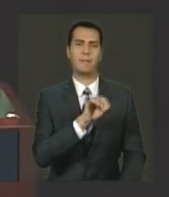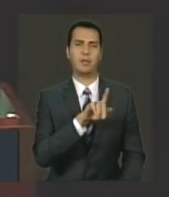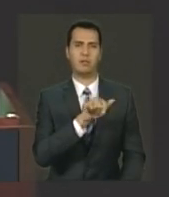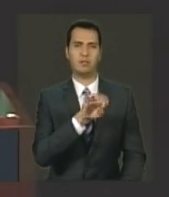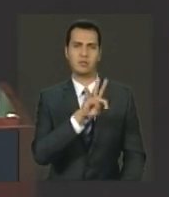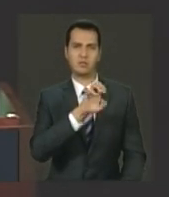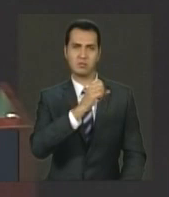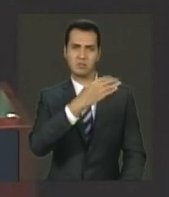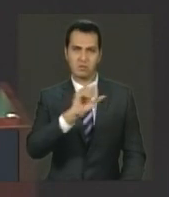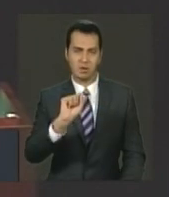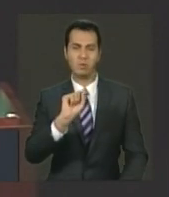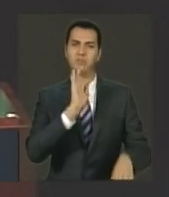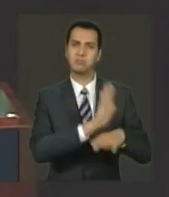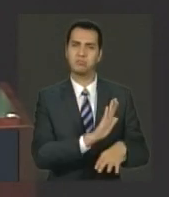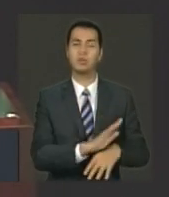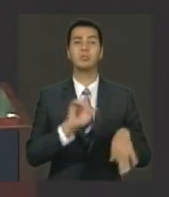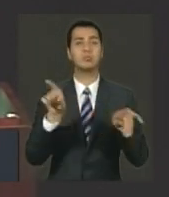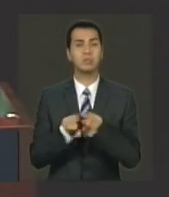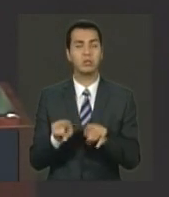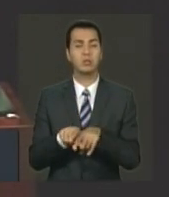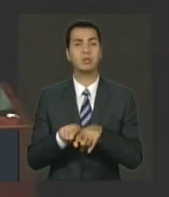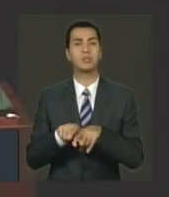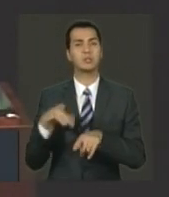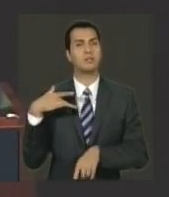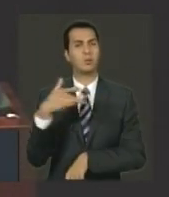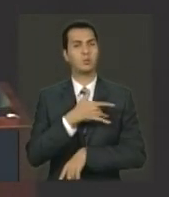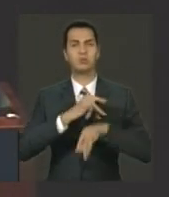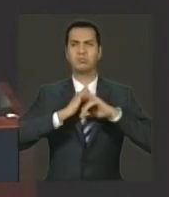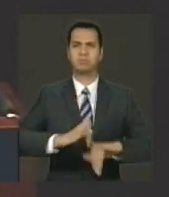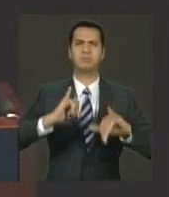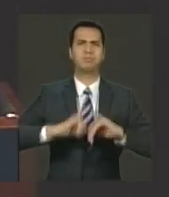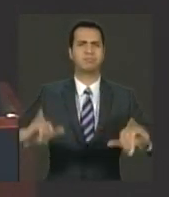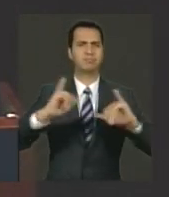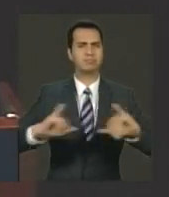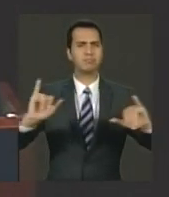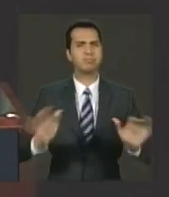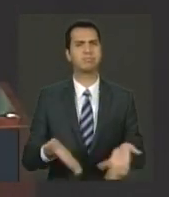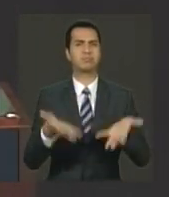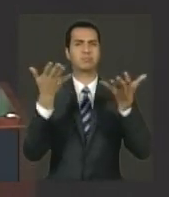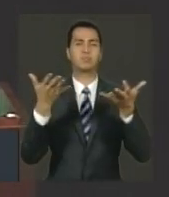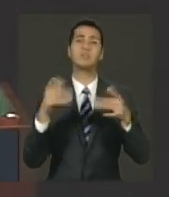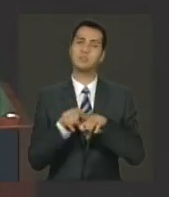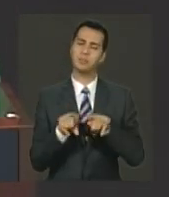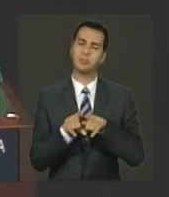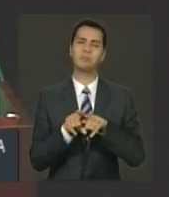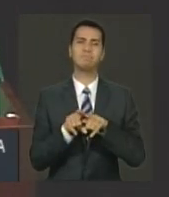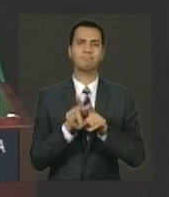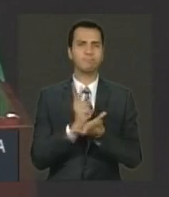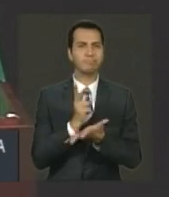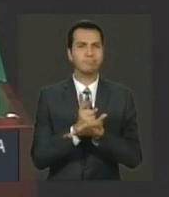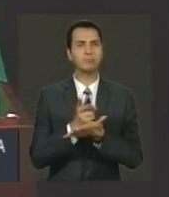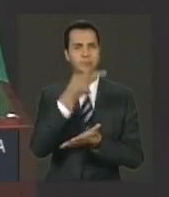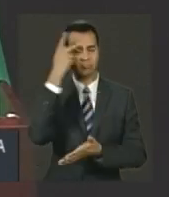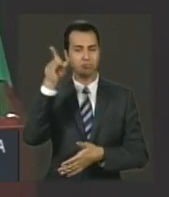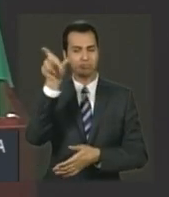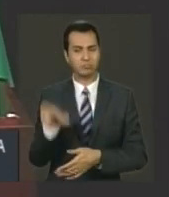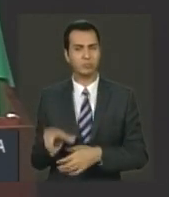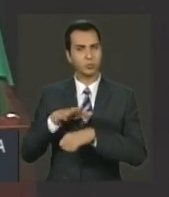saúde como estratégicas ao lado do atendimento ao paciente.